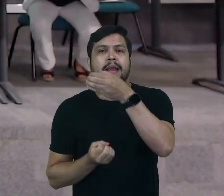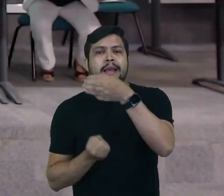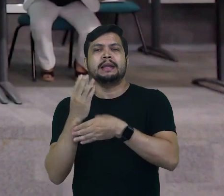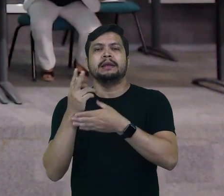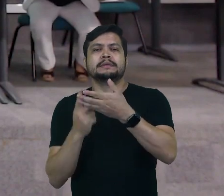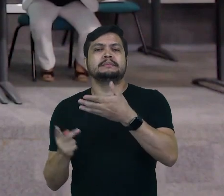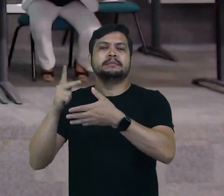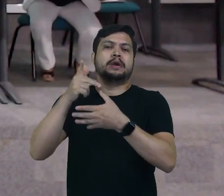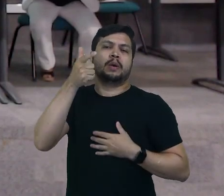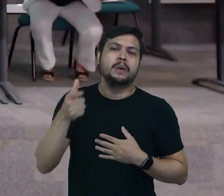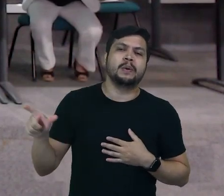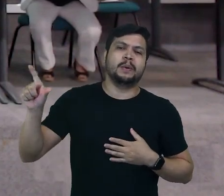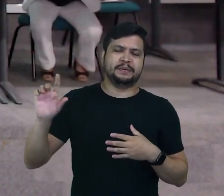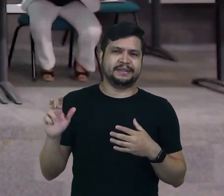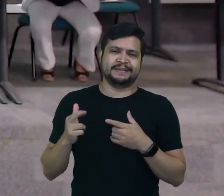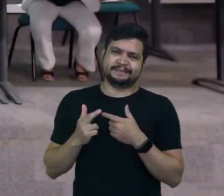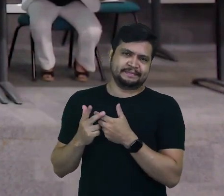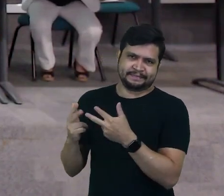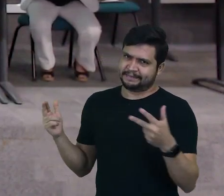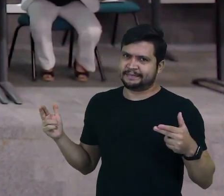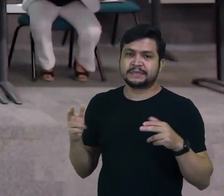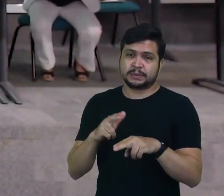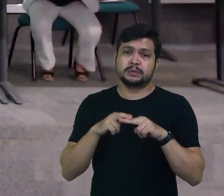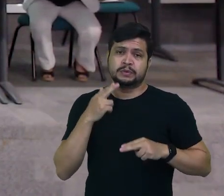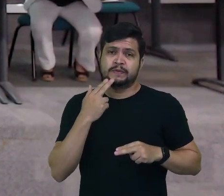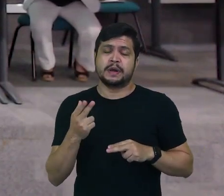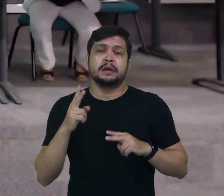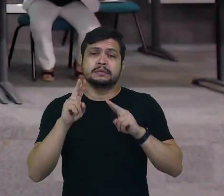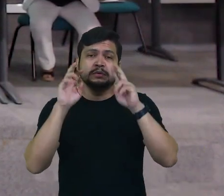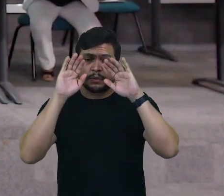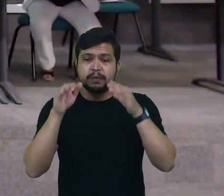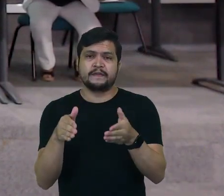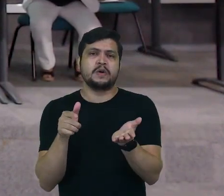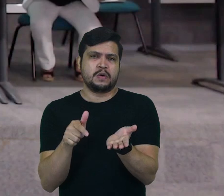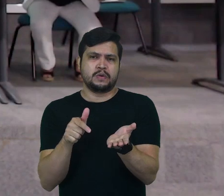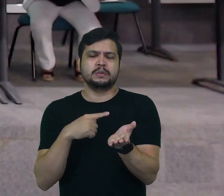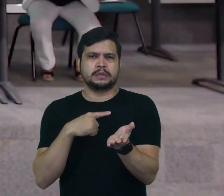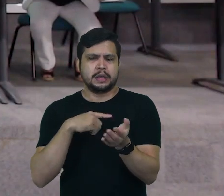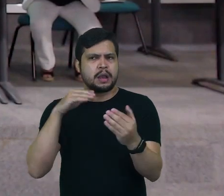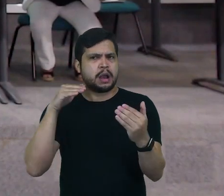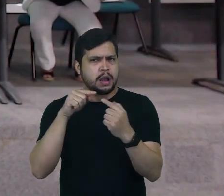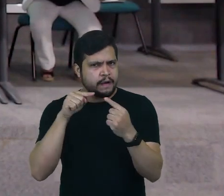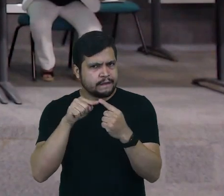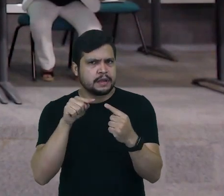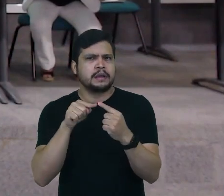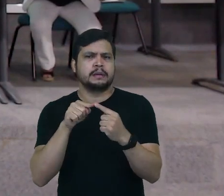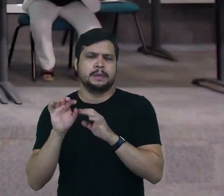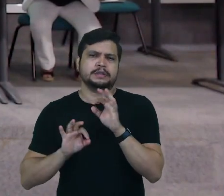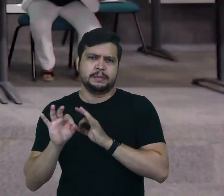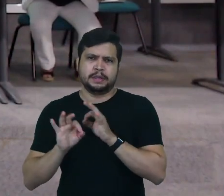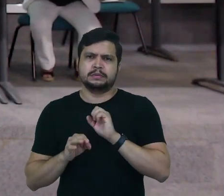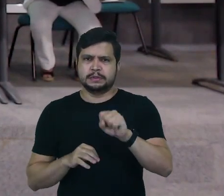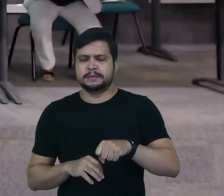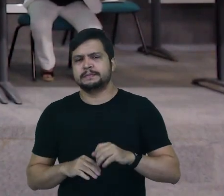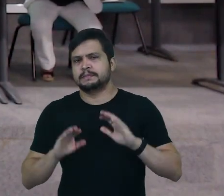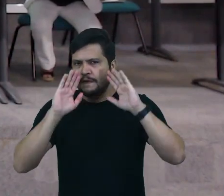estabelece outras prioridades, muda de prioridade. Então, quando eu falo um pouco de foco, tem a ver com essa coisa do planejamento, tem tudo a ver.